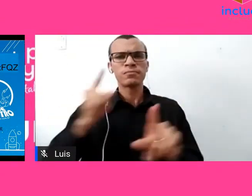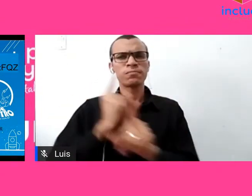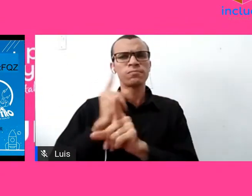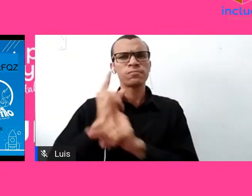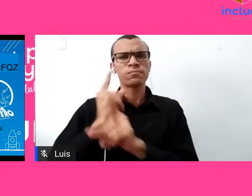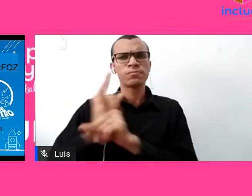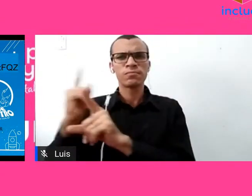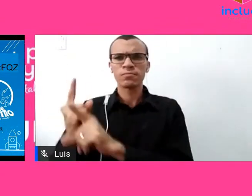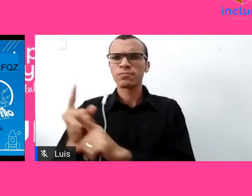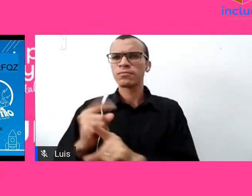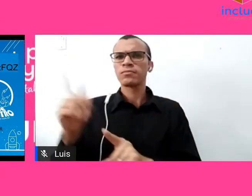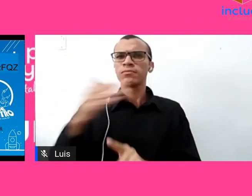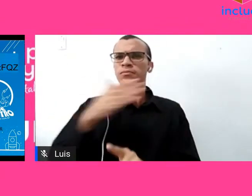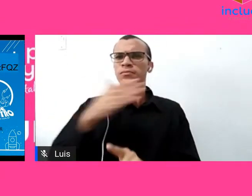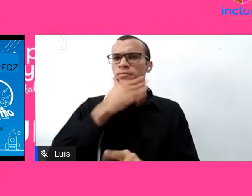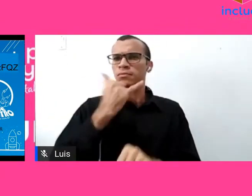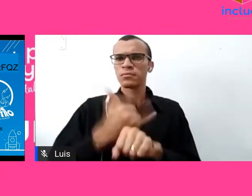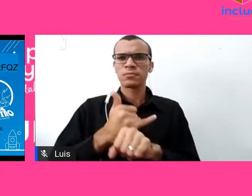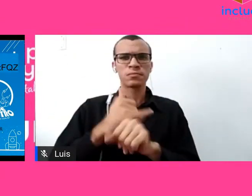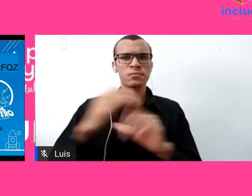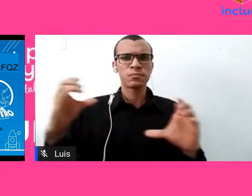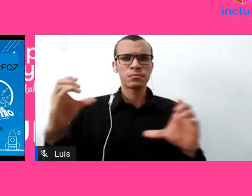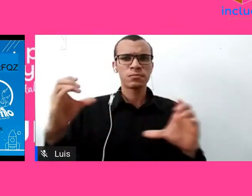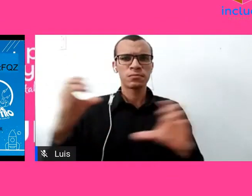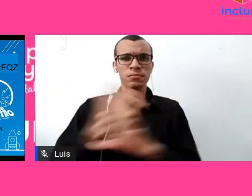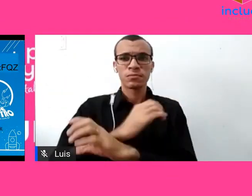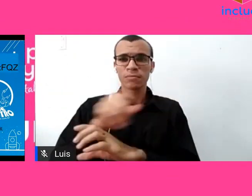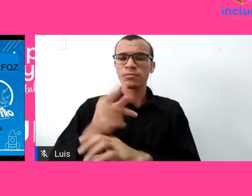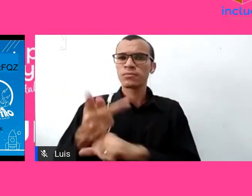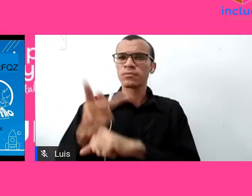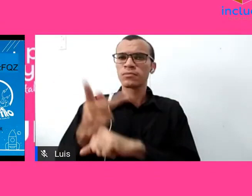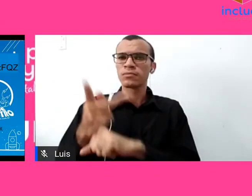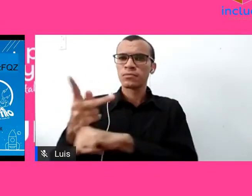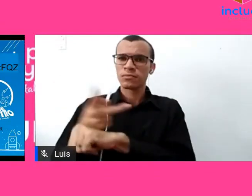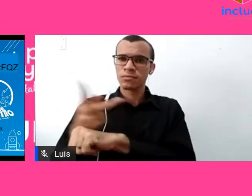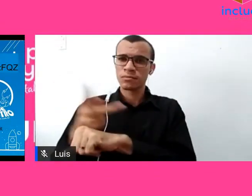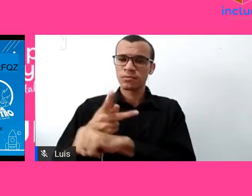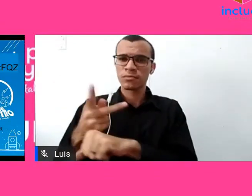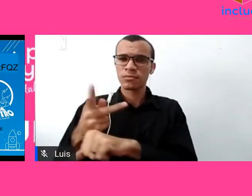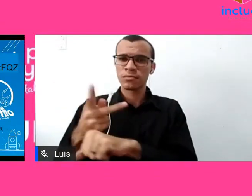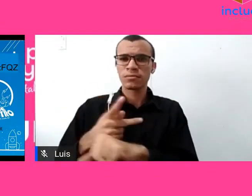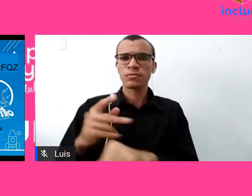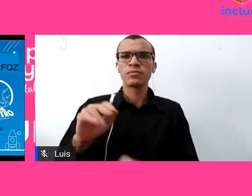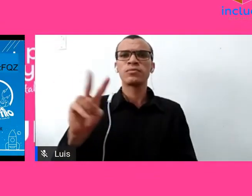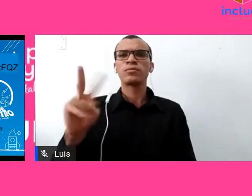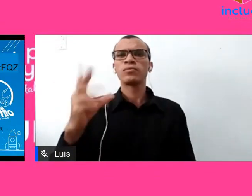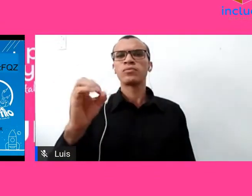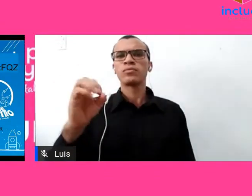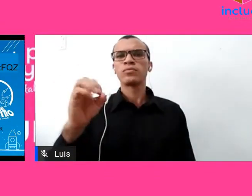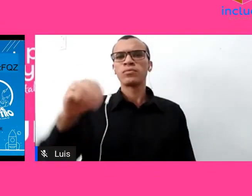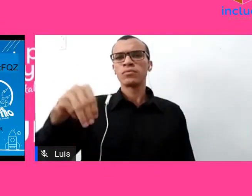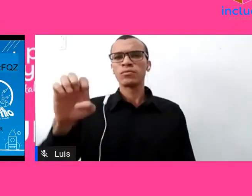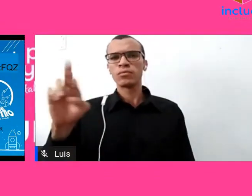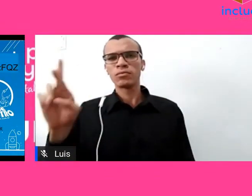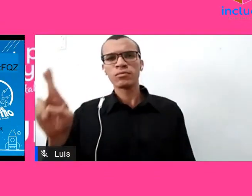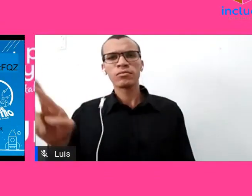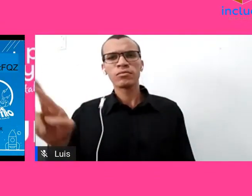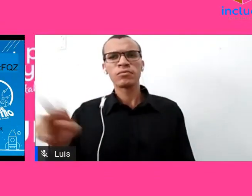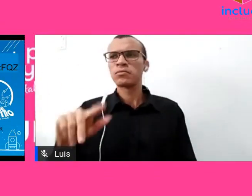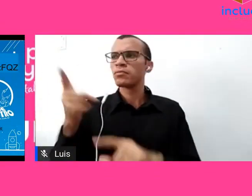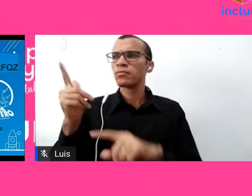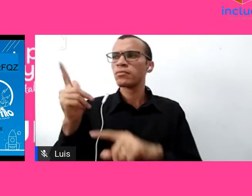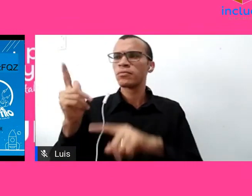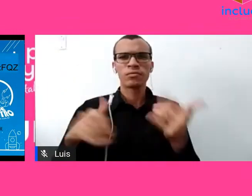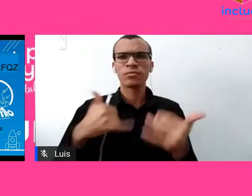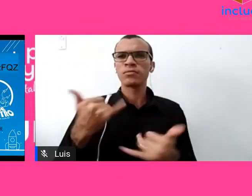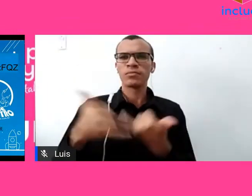de Ferro. Se você pesquisar Pepakura Warhammer, qualquer nome de jogo, você vai achar